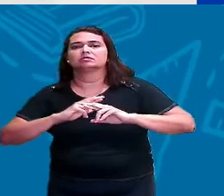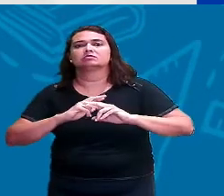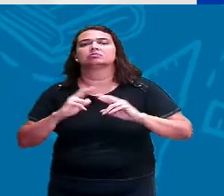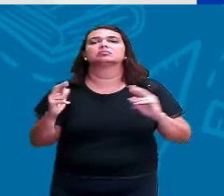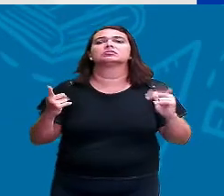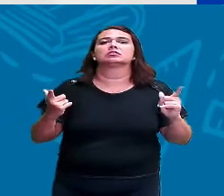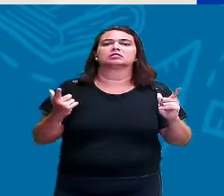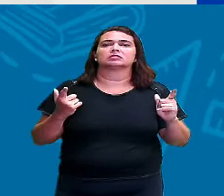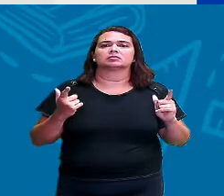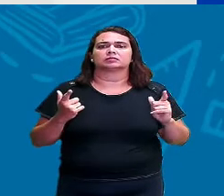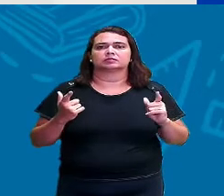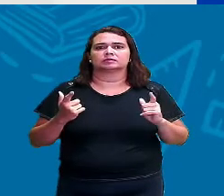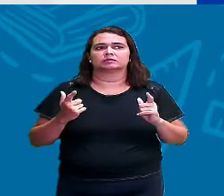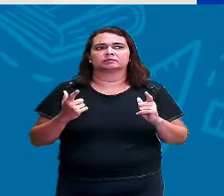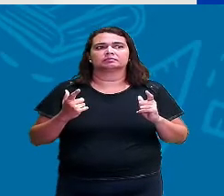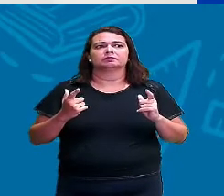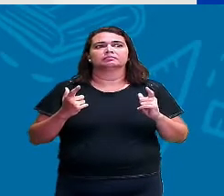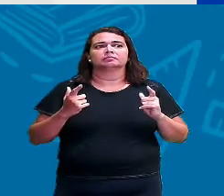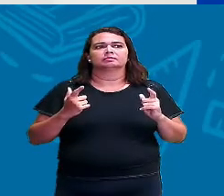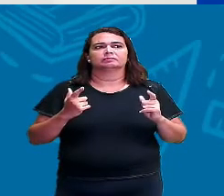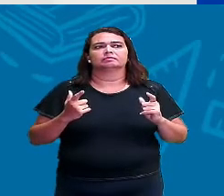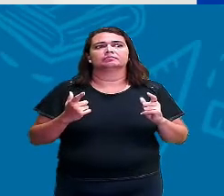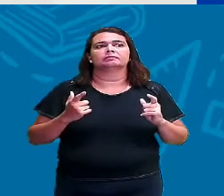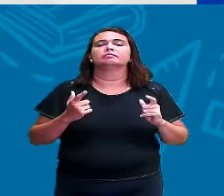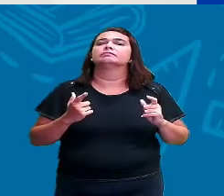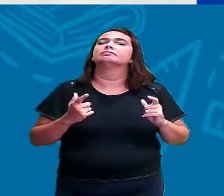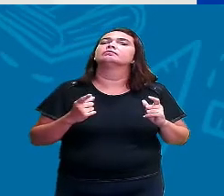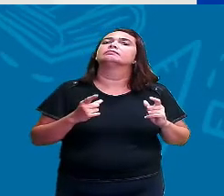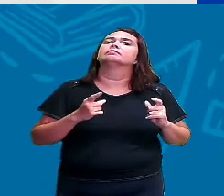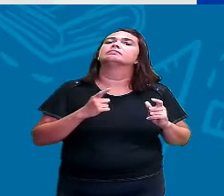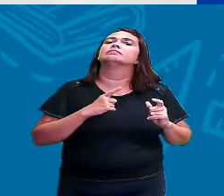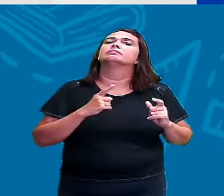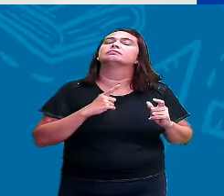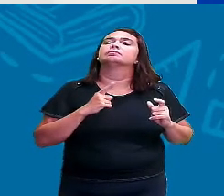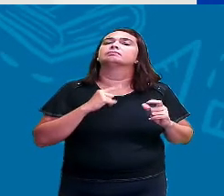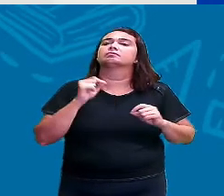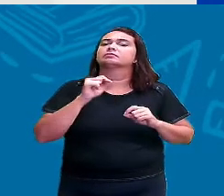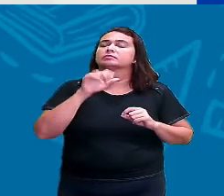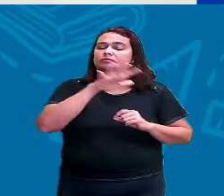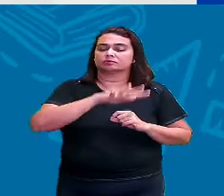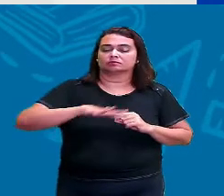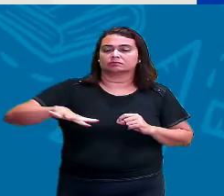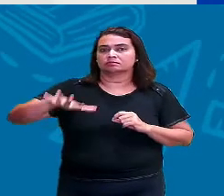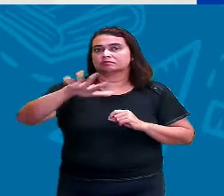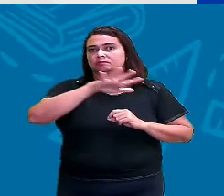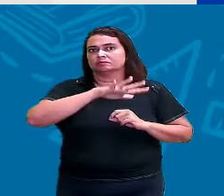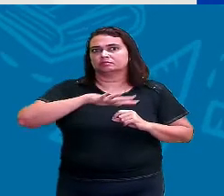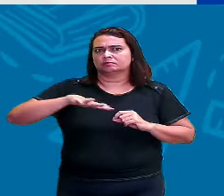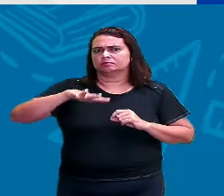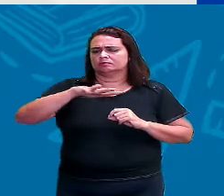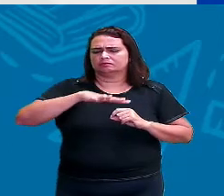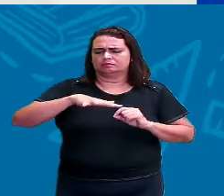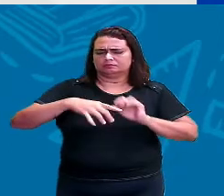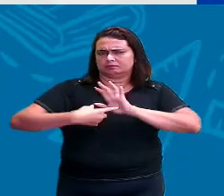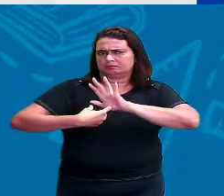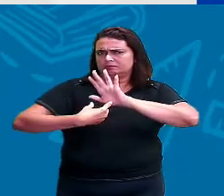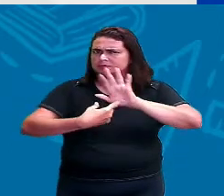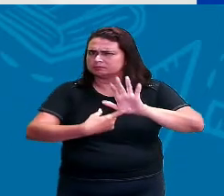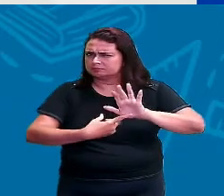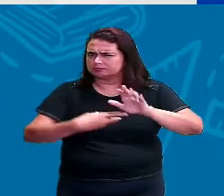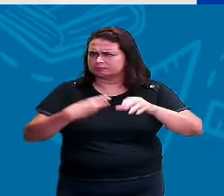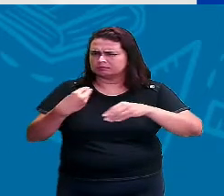eventos separados e de um único espaço amostral, eles, mesmo eles